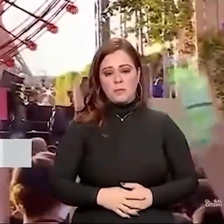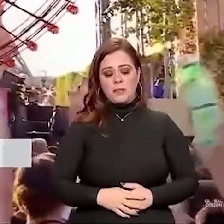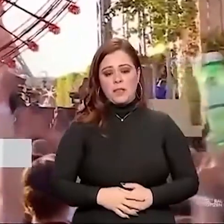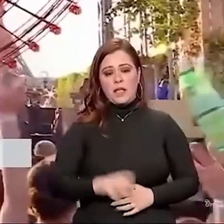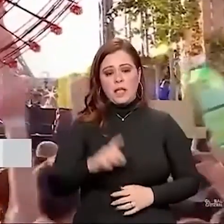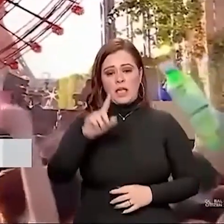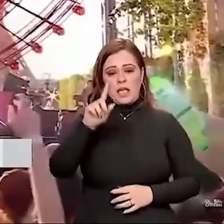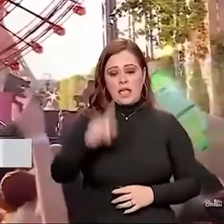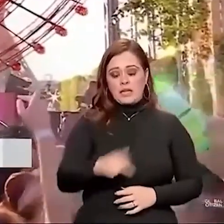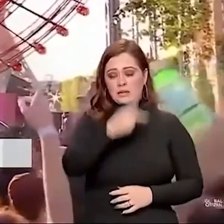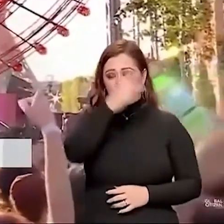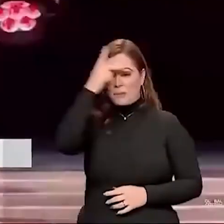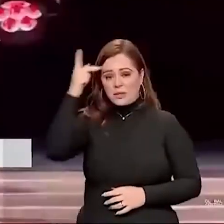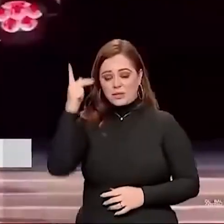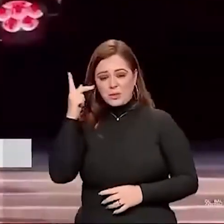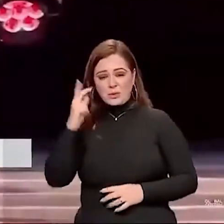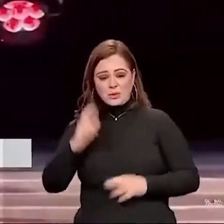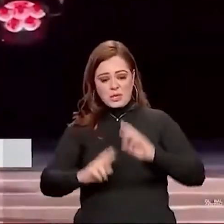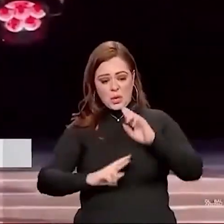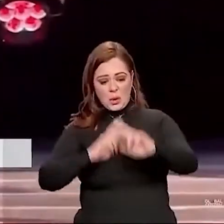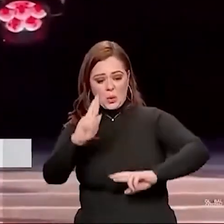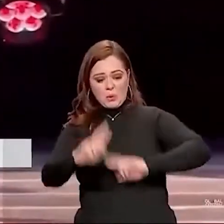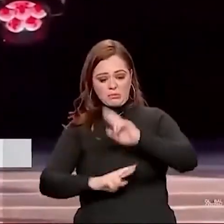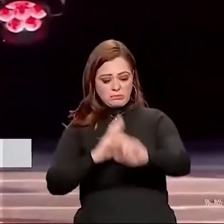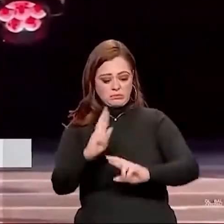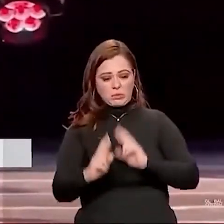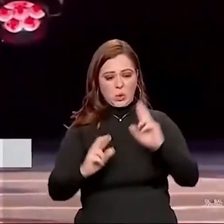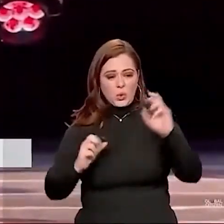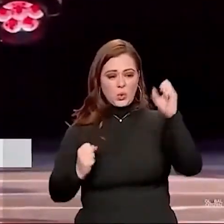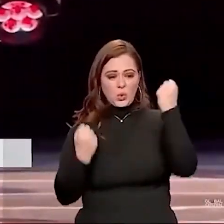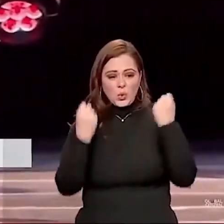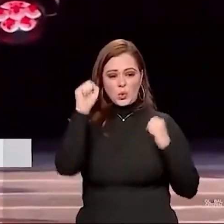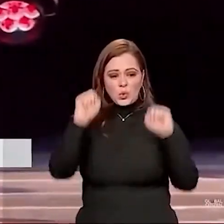foram aqueles que fizeram a Revolução Industrial.